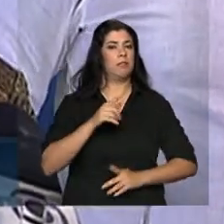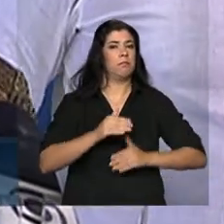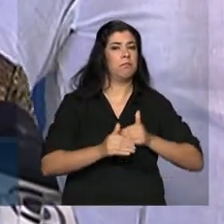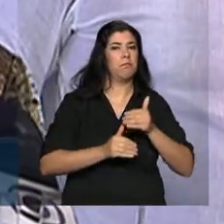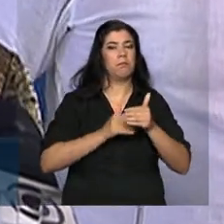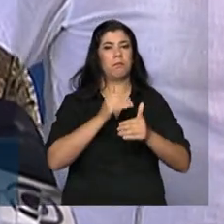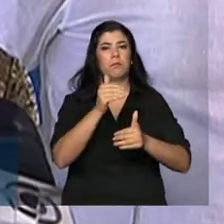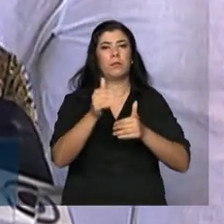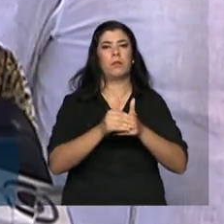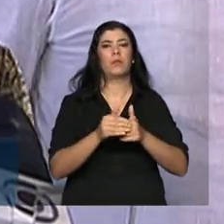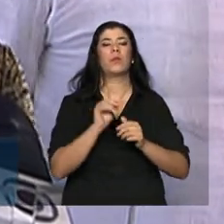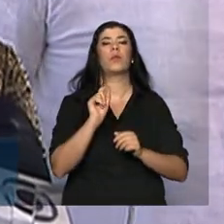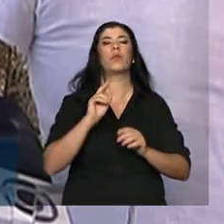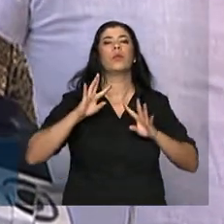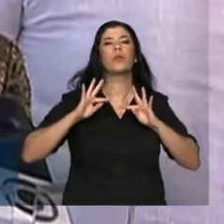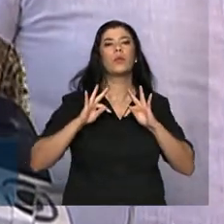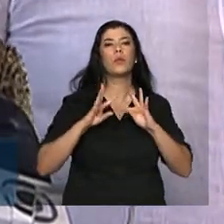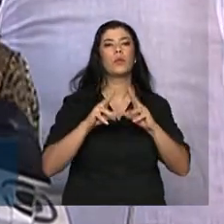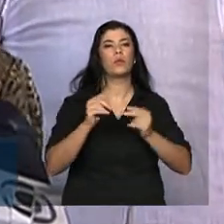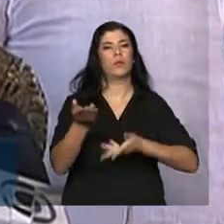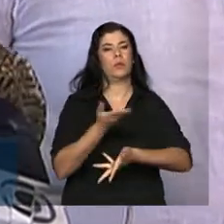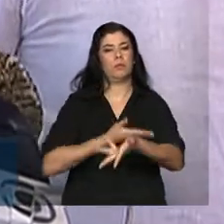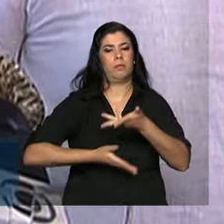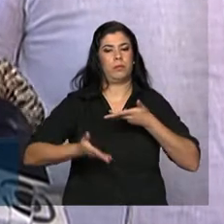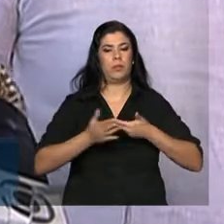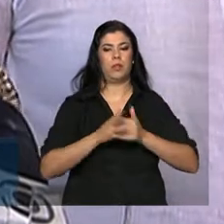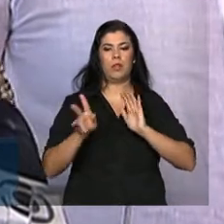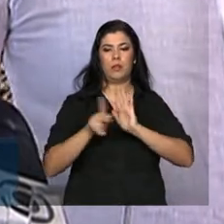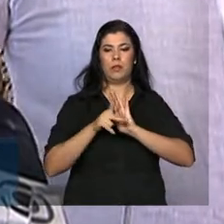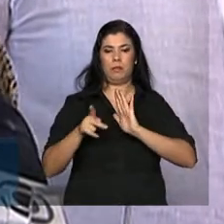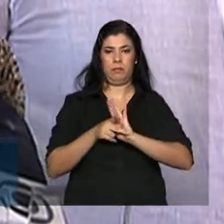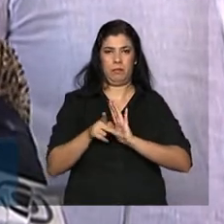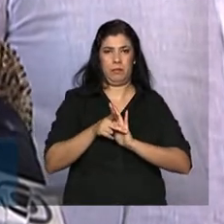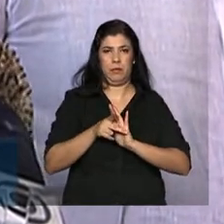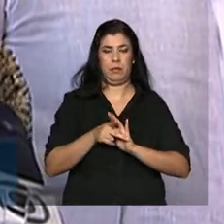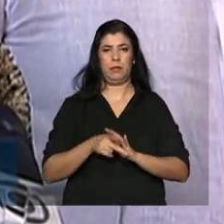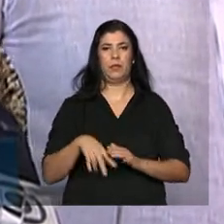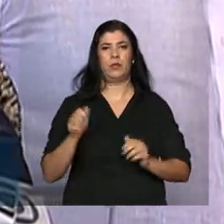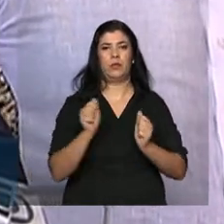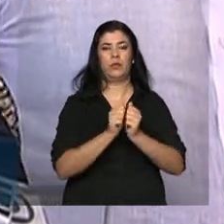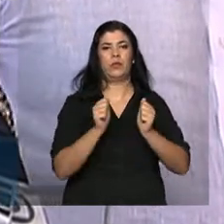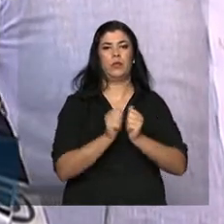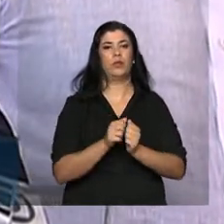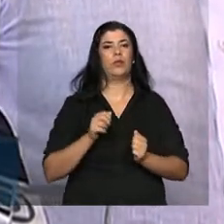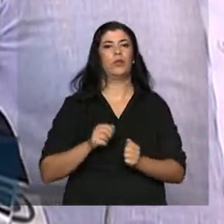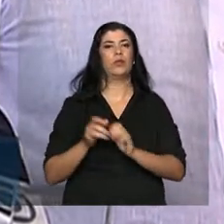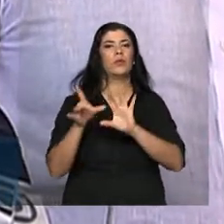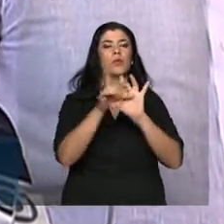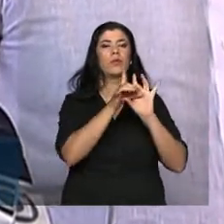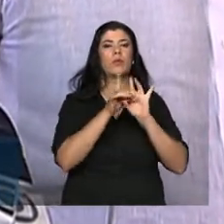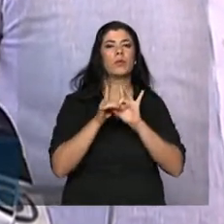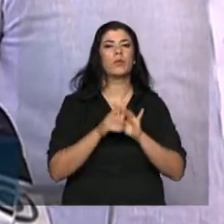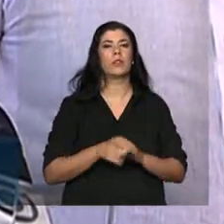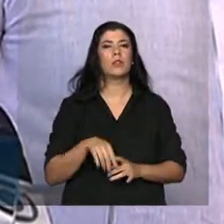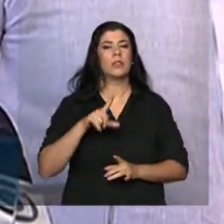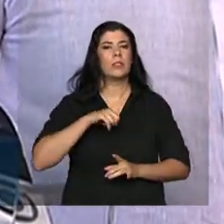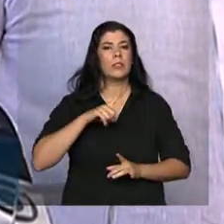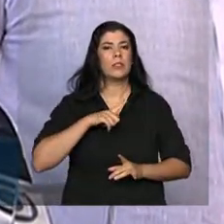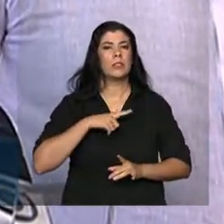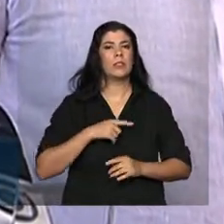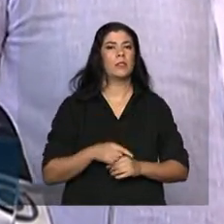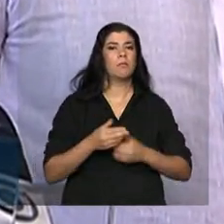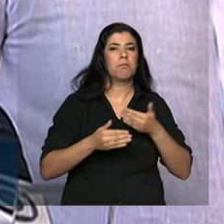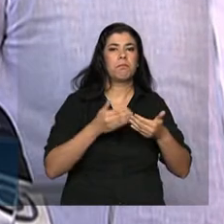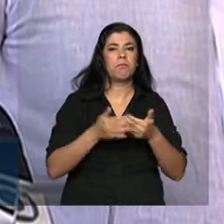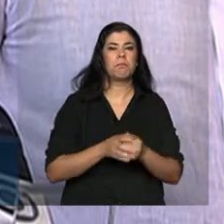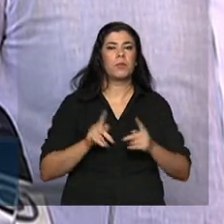construir, né, toda a relação que é necessária construir com uma coalizão da envergadura da nossa.